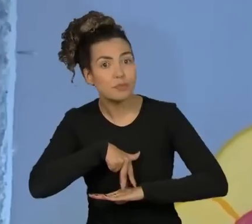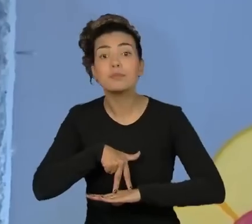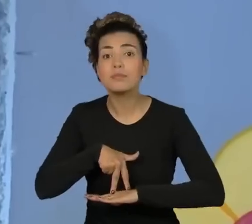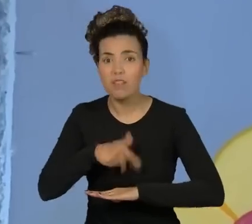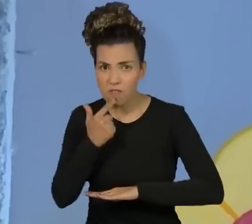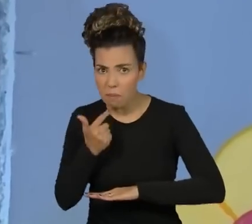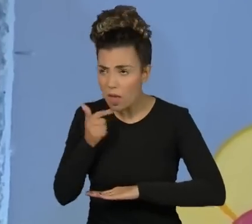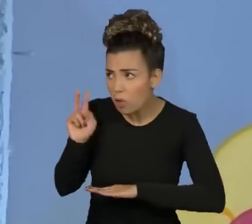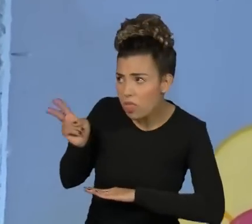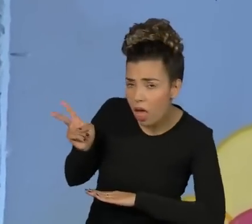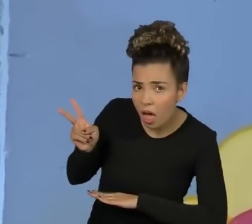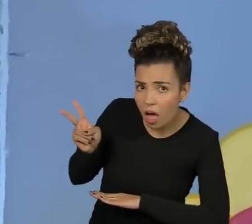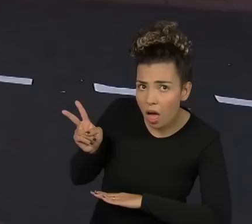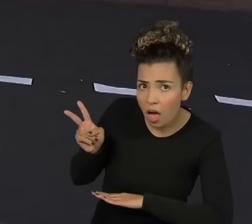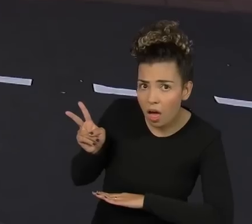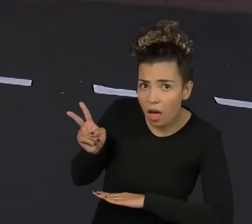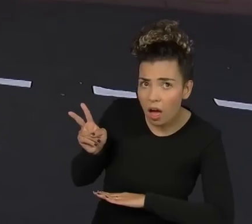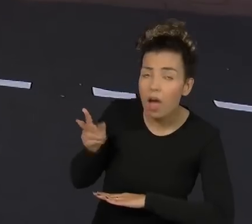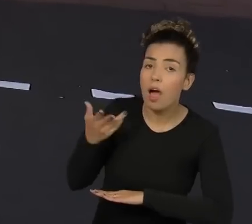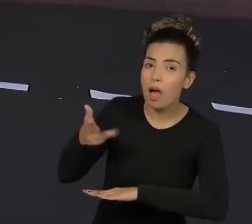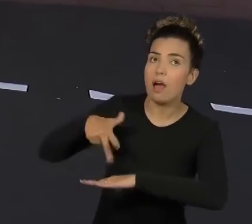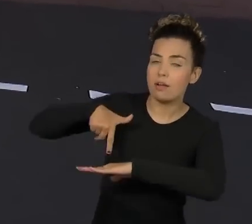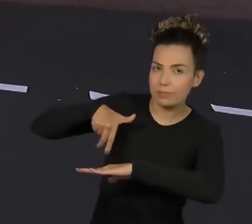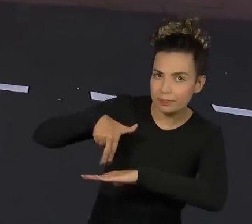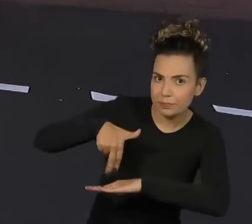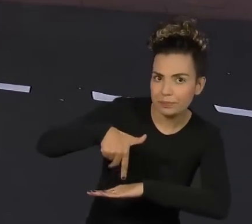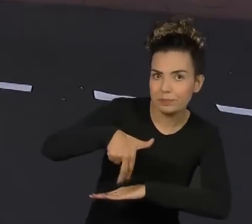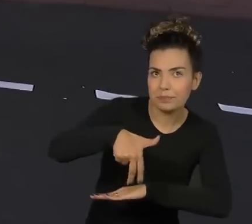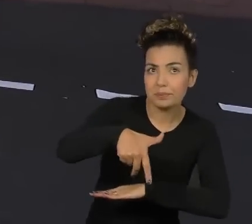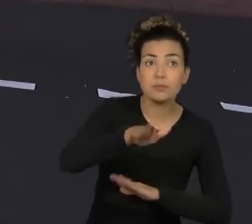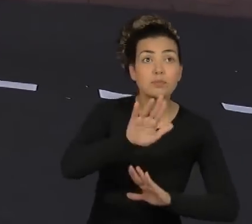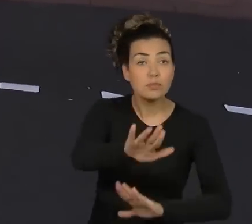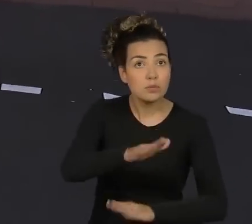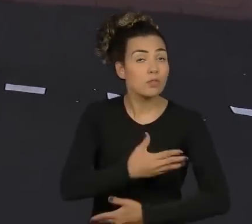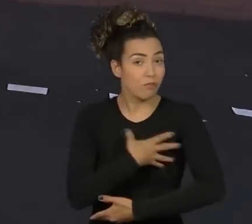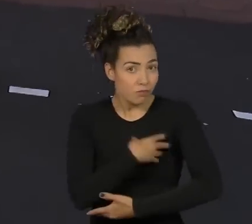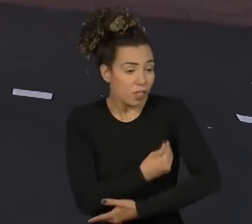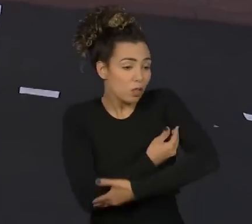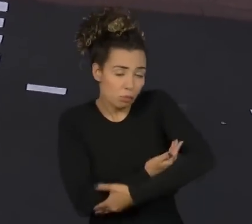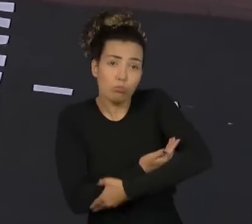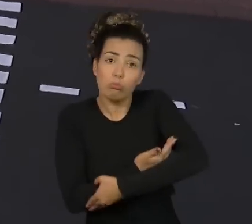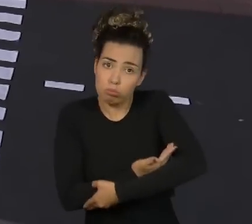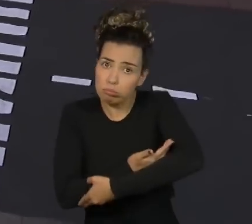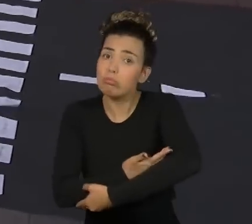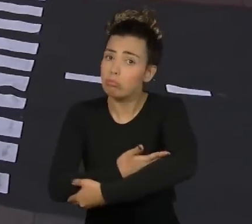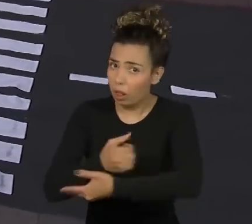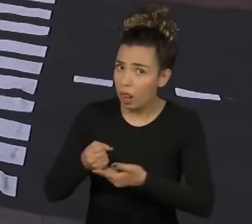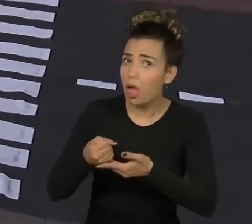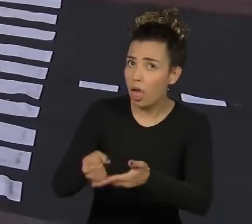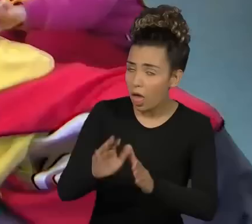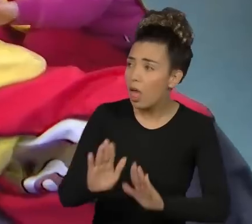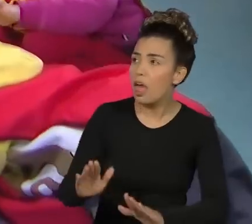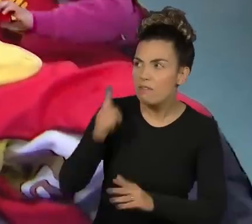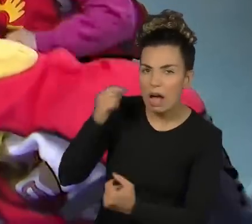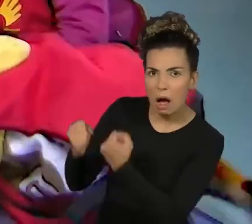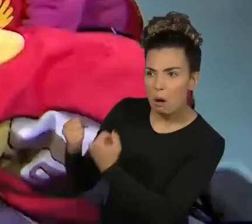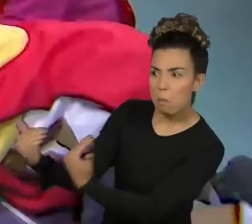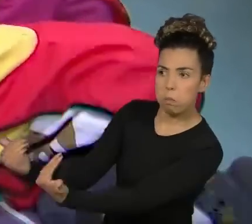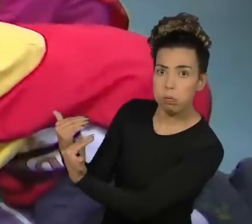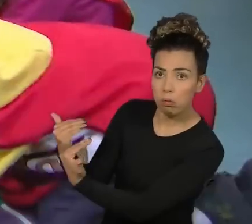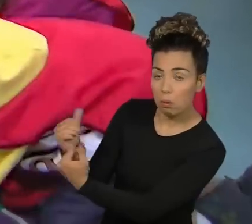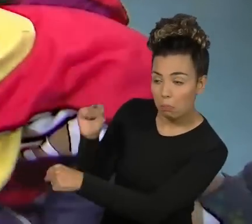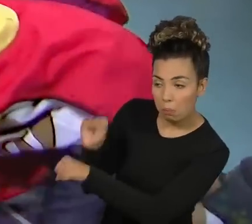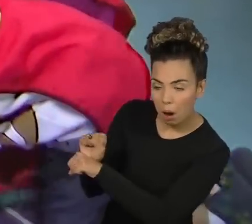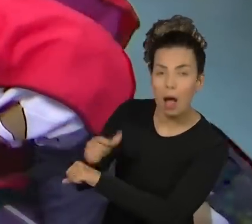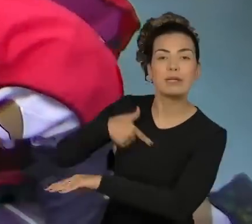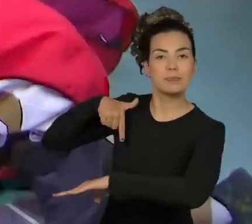vermelho? Então pode atravessar. Leva seu neném, viu, Manu? Muito bem, parou porque viu que o carro tava vindo. Quando a gente iniciou